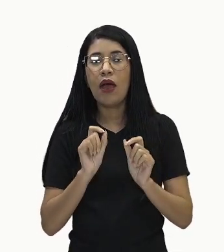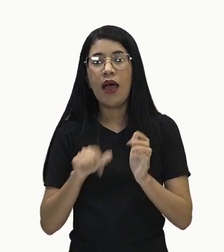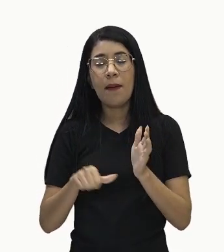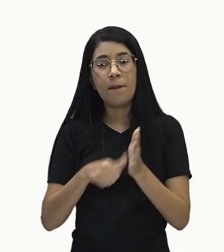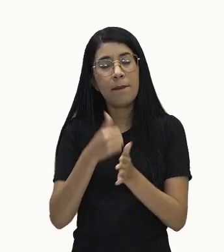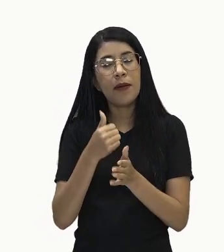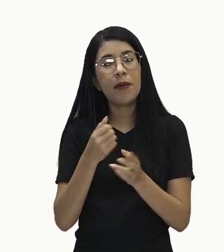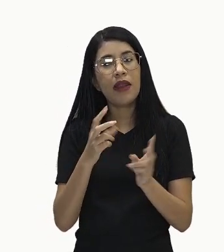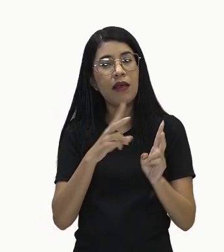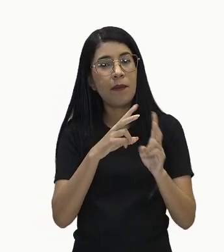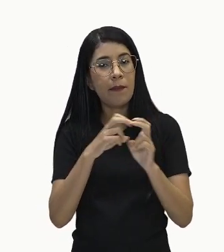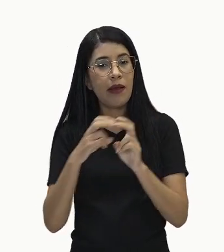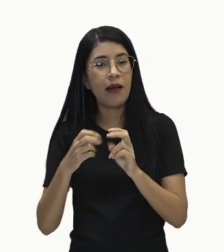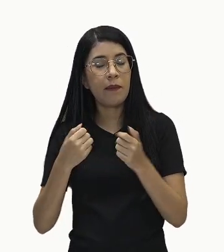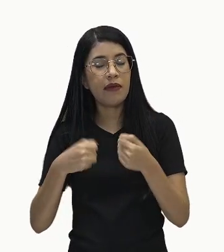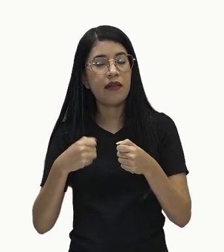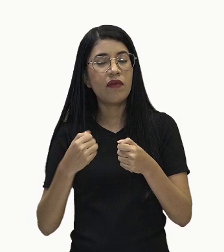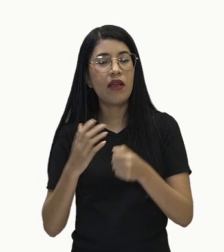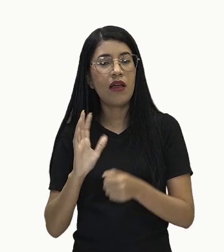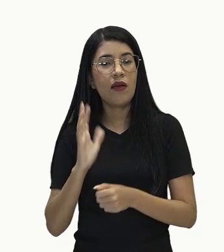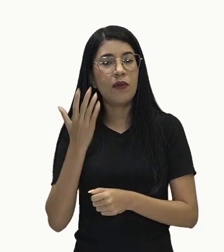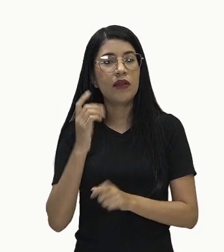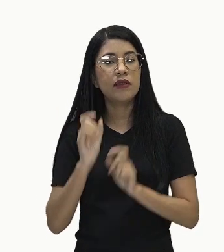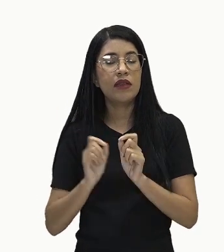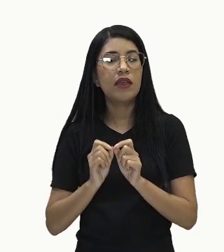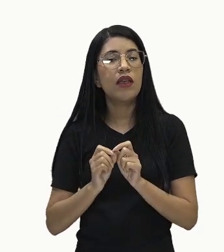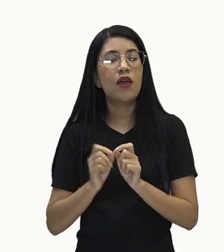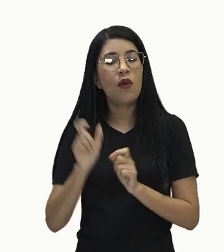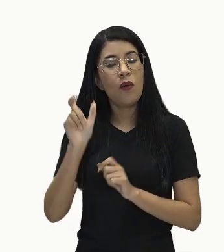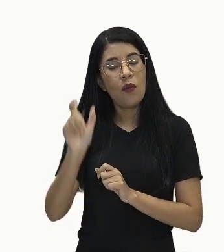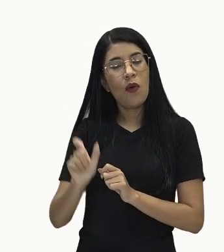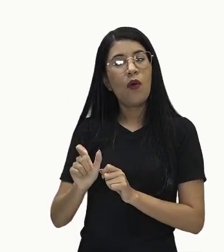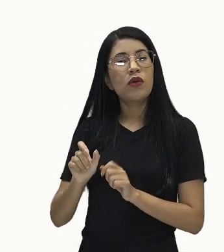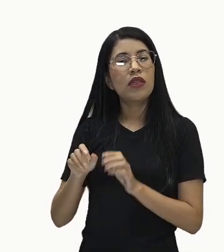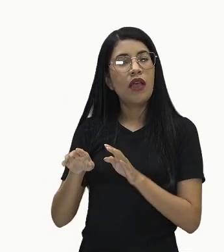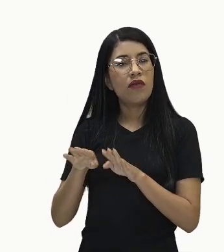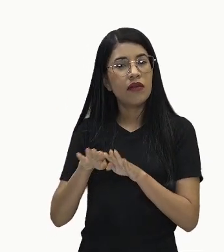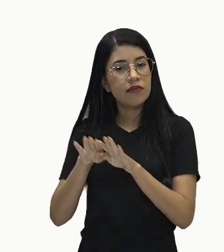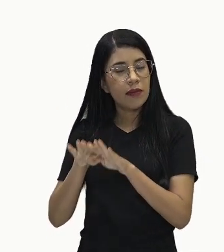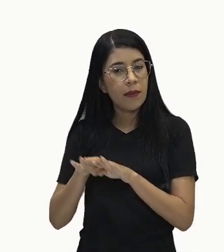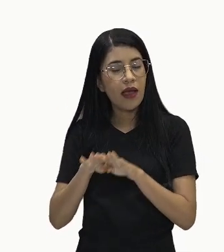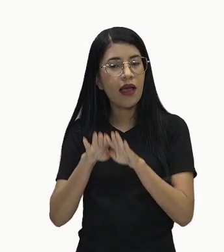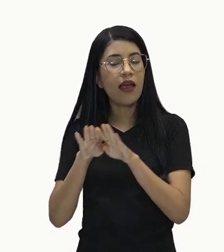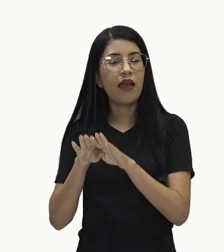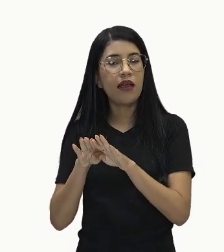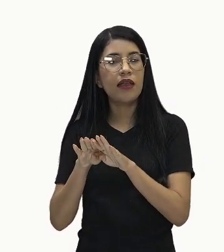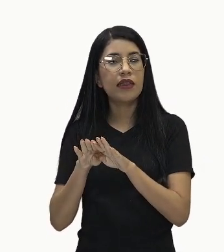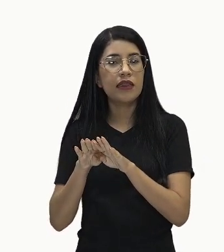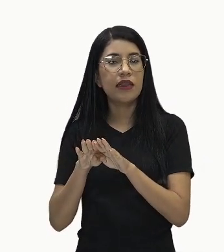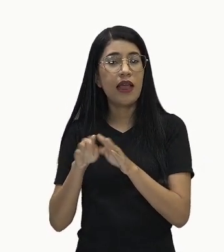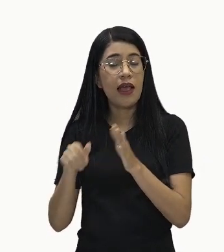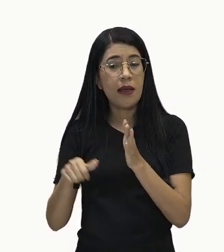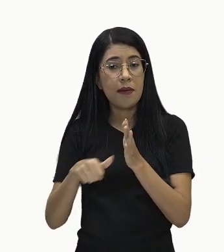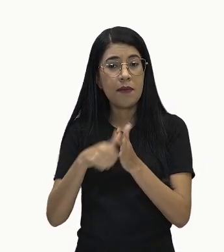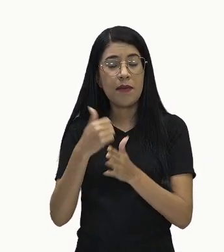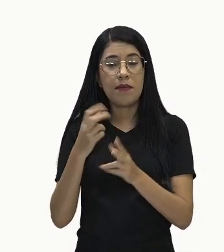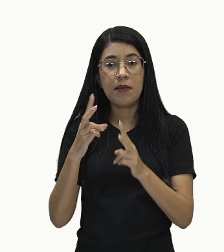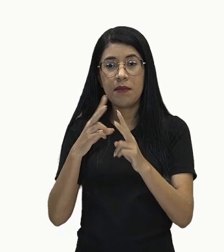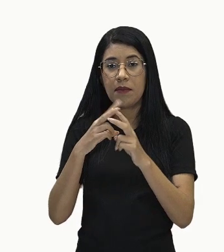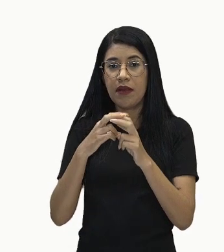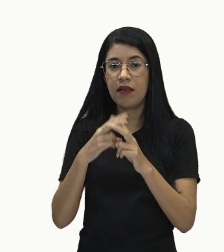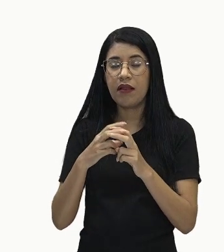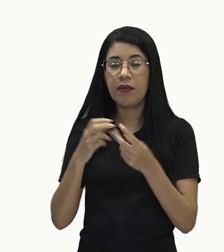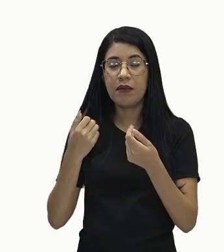Pelo regulamento do torneio, a primeira luta deverá ocorrer entre o atleta